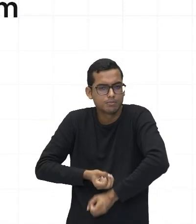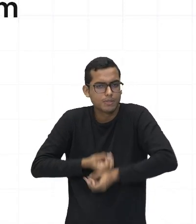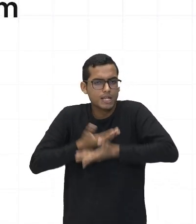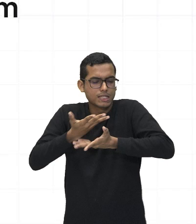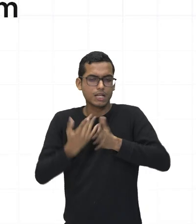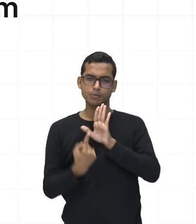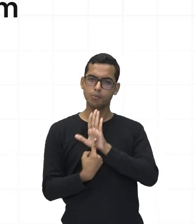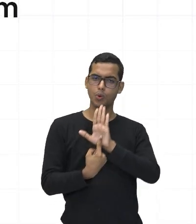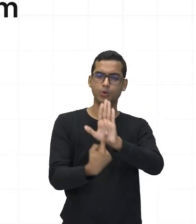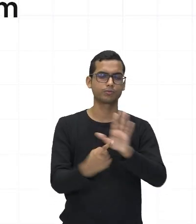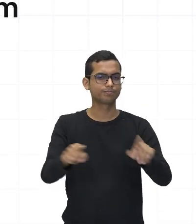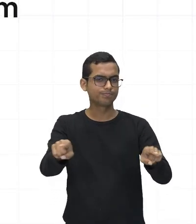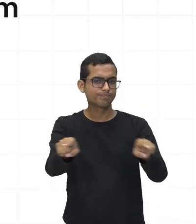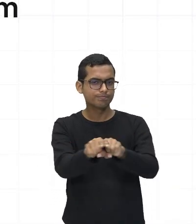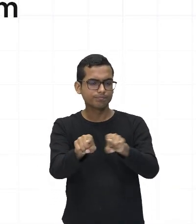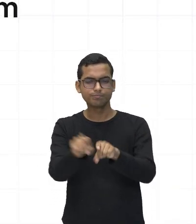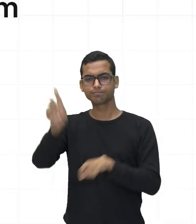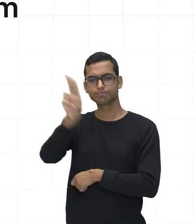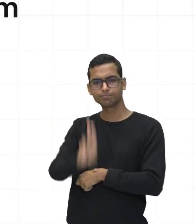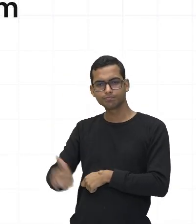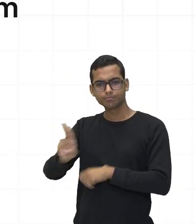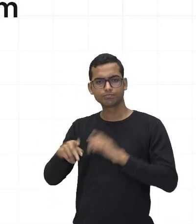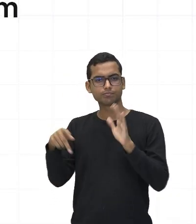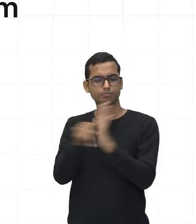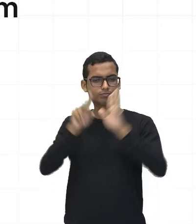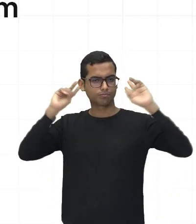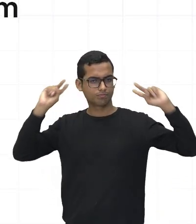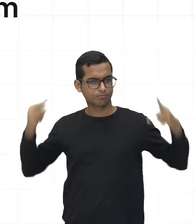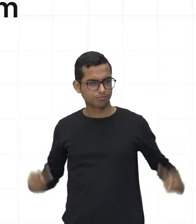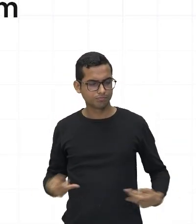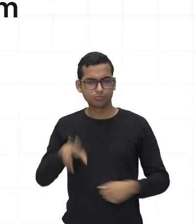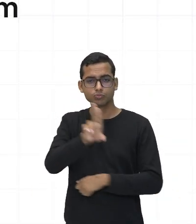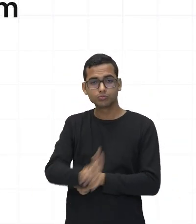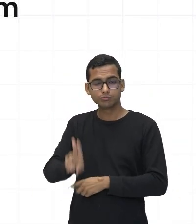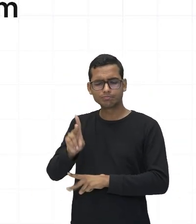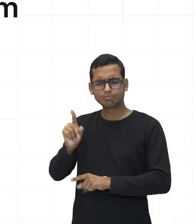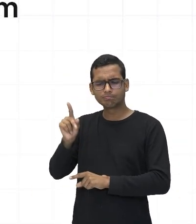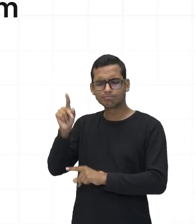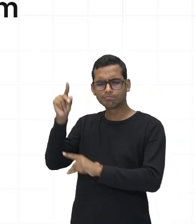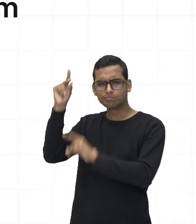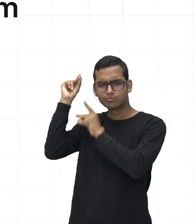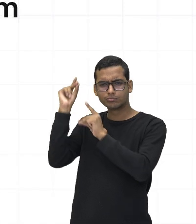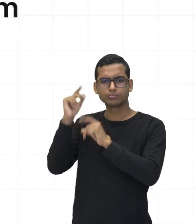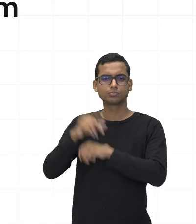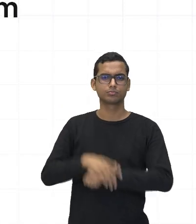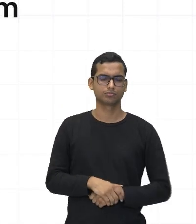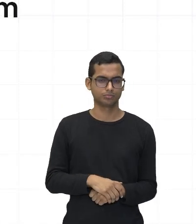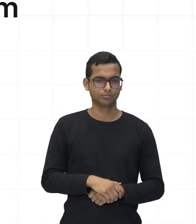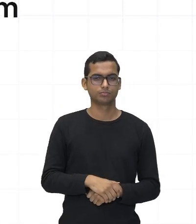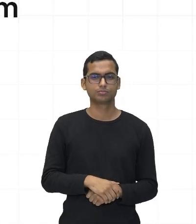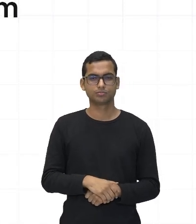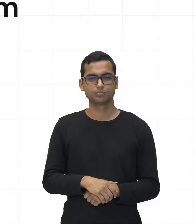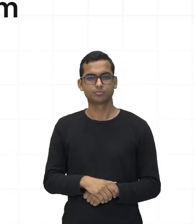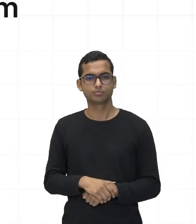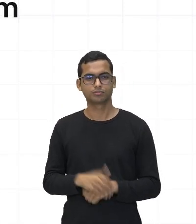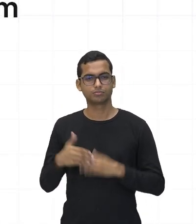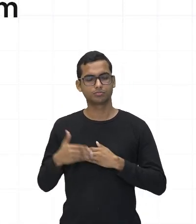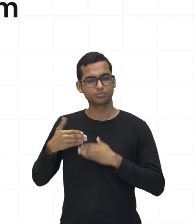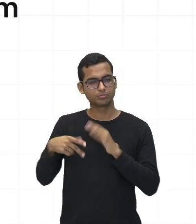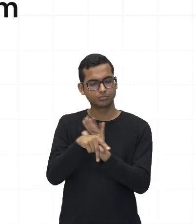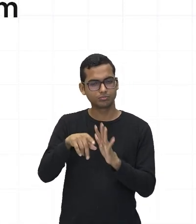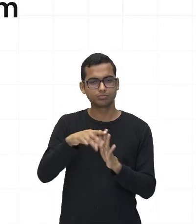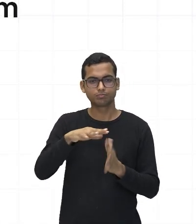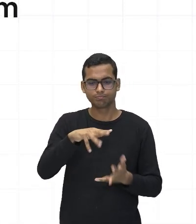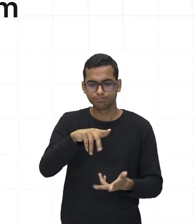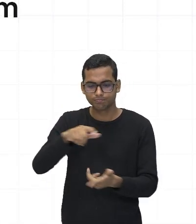é usado pelos seres humanos desde os seus primórdios, desde os seus primeiros passos sobre a Terra,